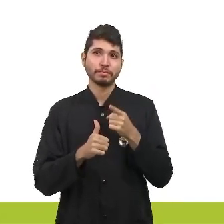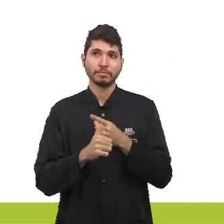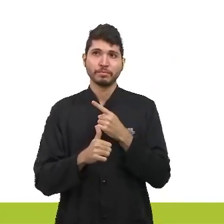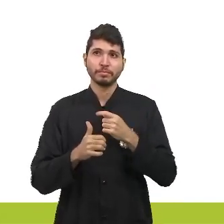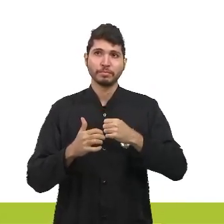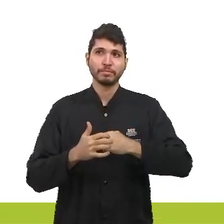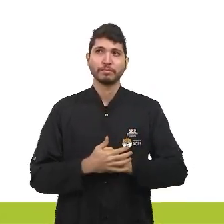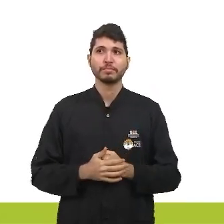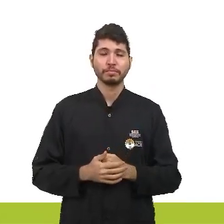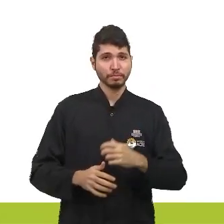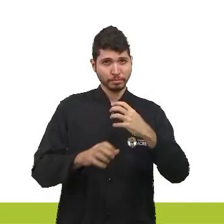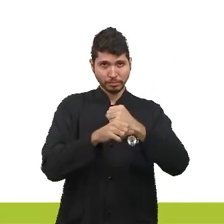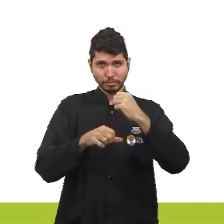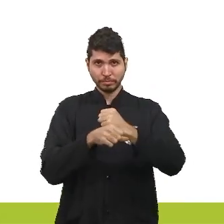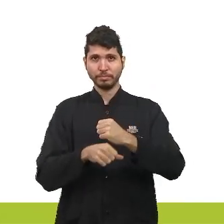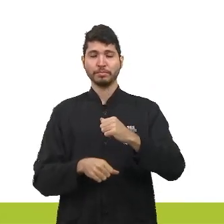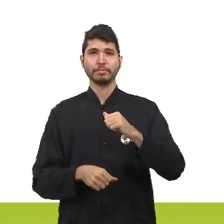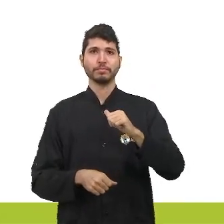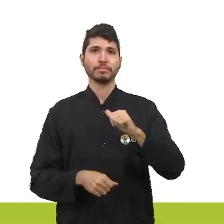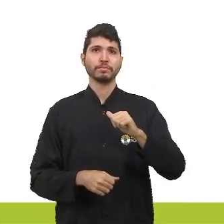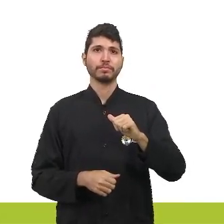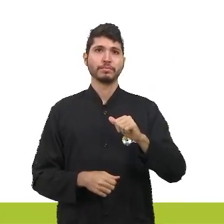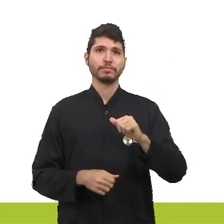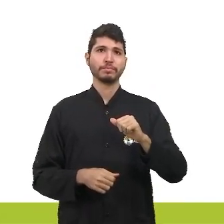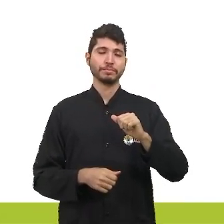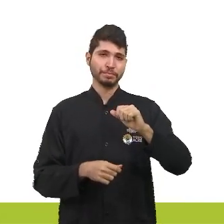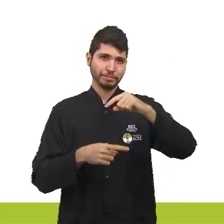maneira. Existe uma relação que diz o seguinte, ó,